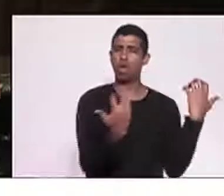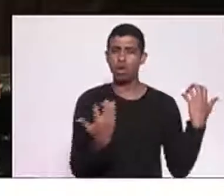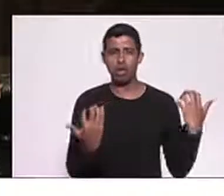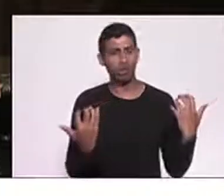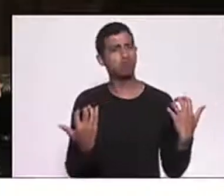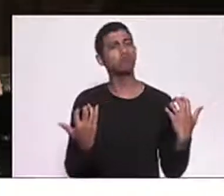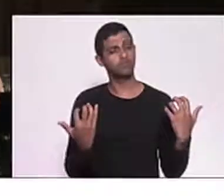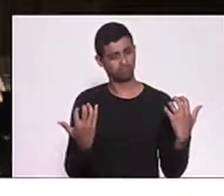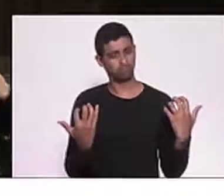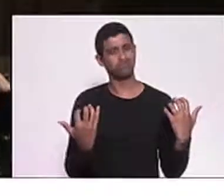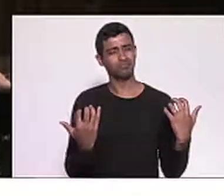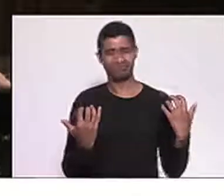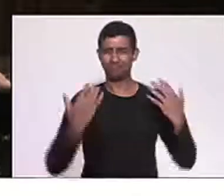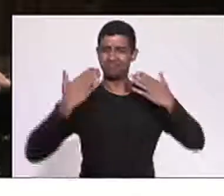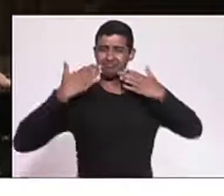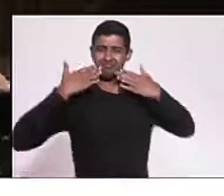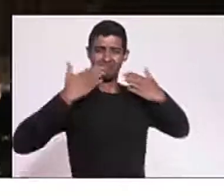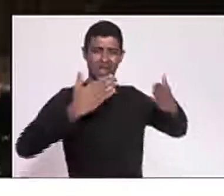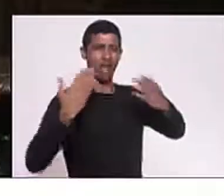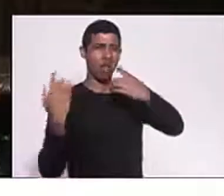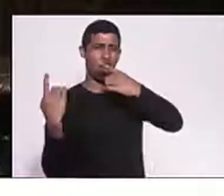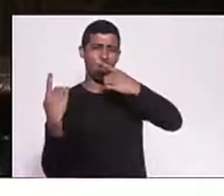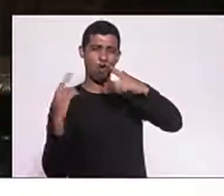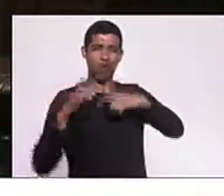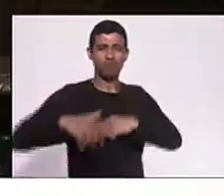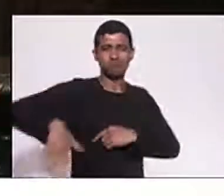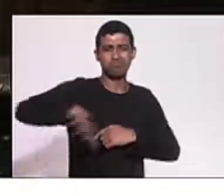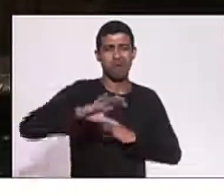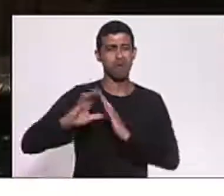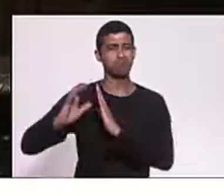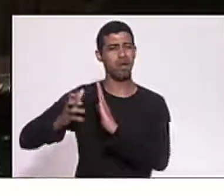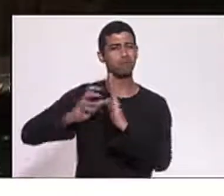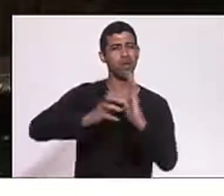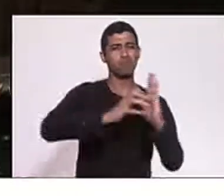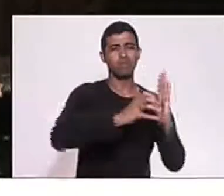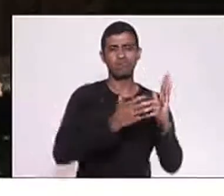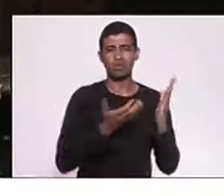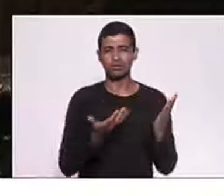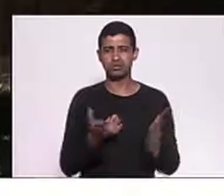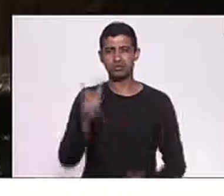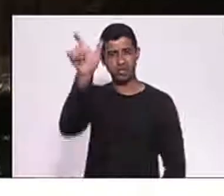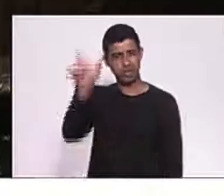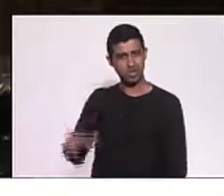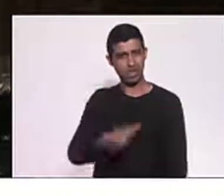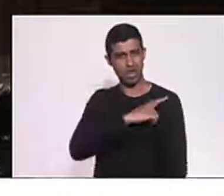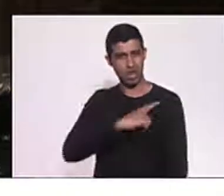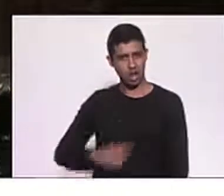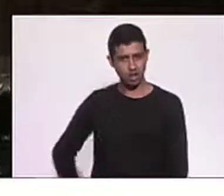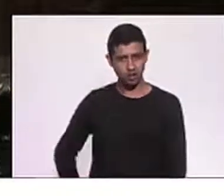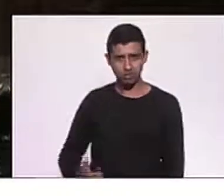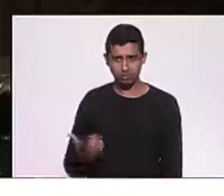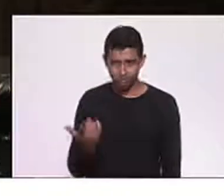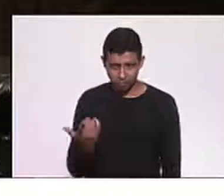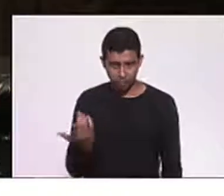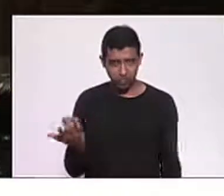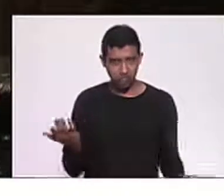frontalmente com outras candidaturas. E o governador